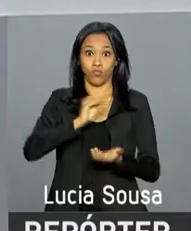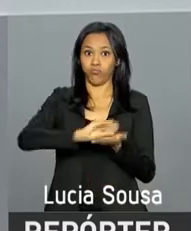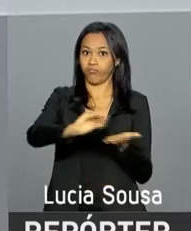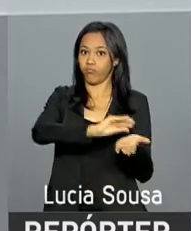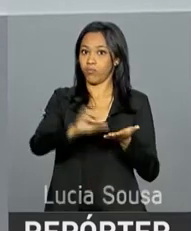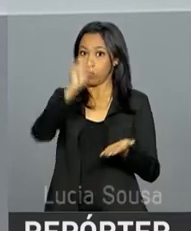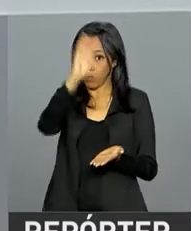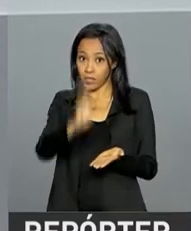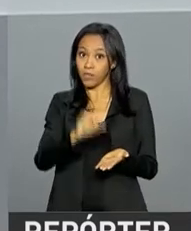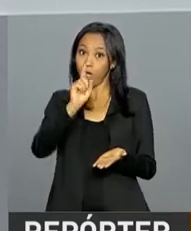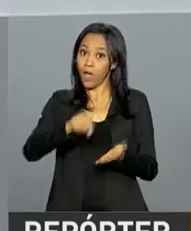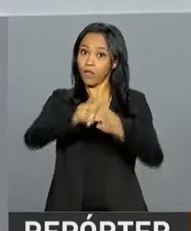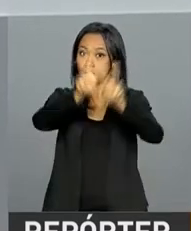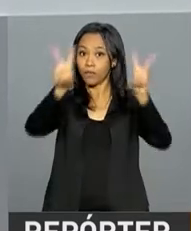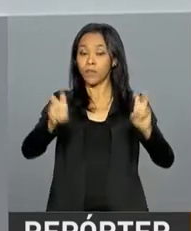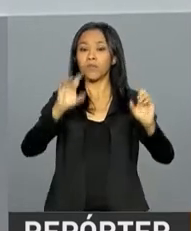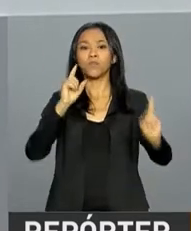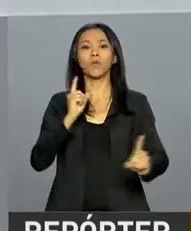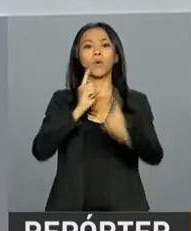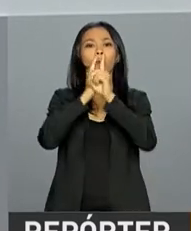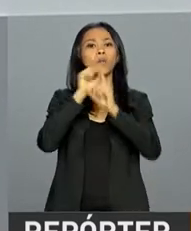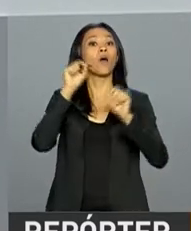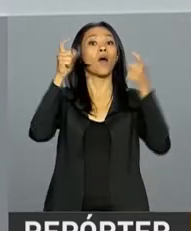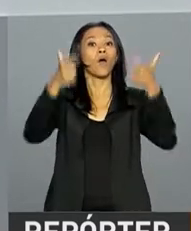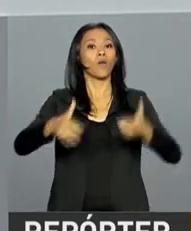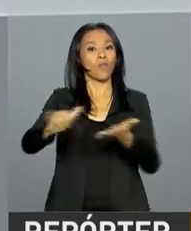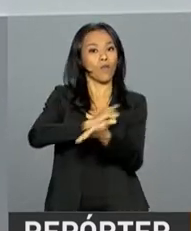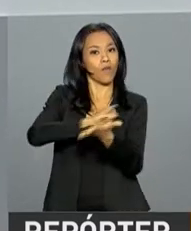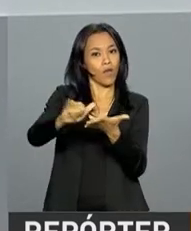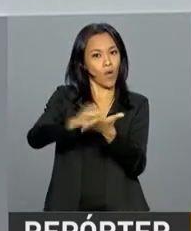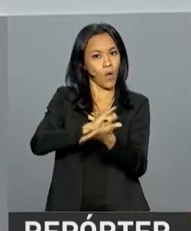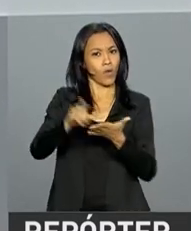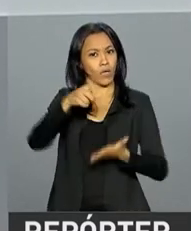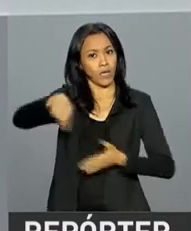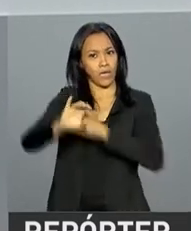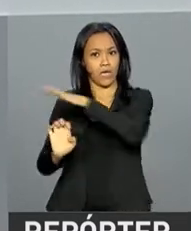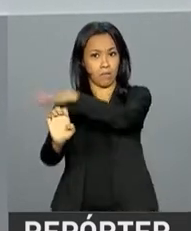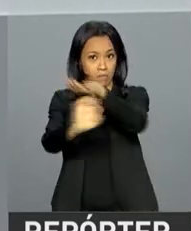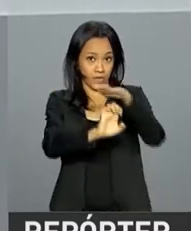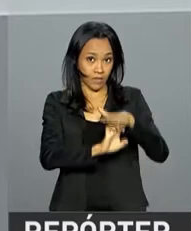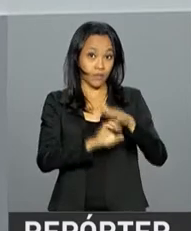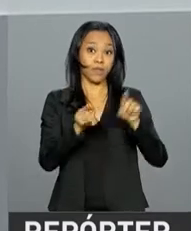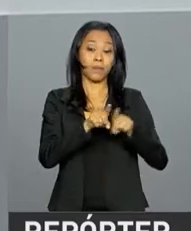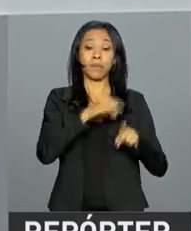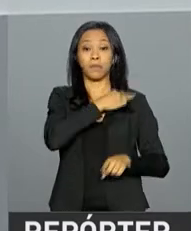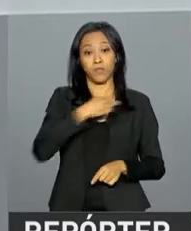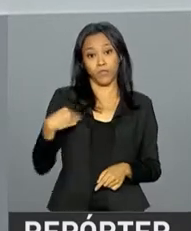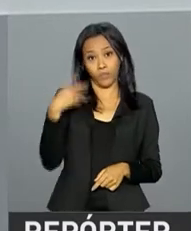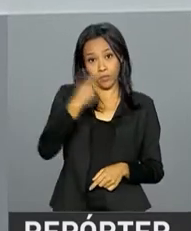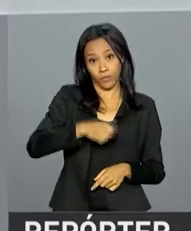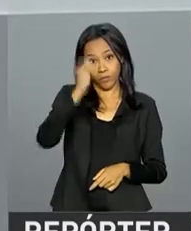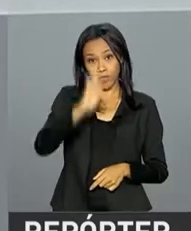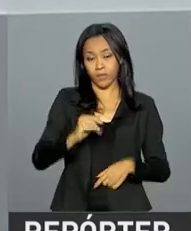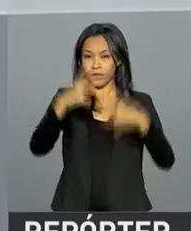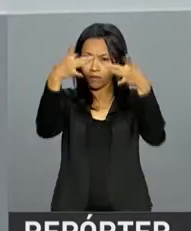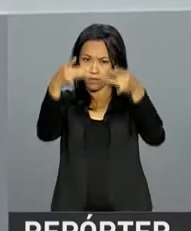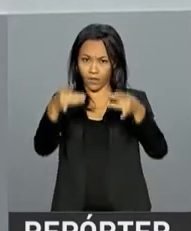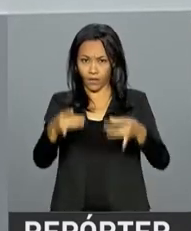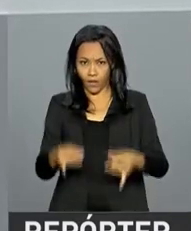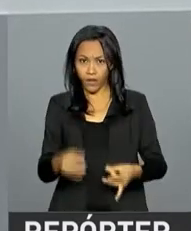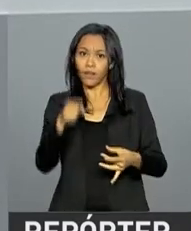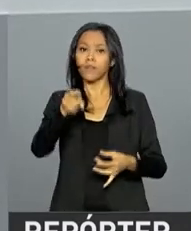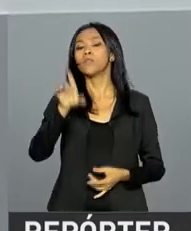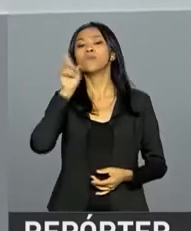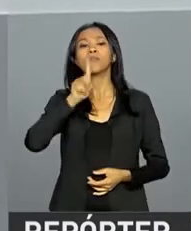foram pauta de um encontro em Nova York entre investidores estrangeiros e ministros brasileiros. Os detalhes com a correspondente da NBR